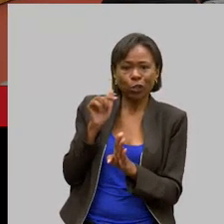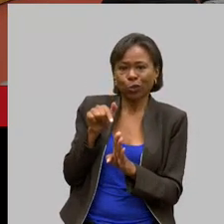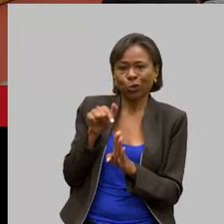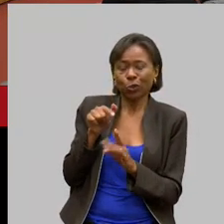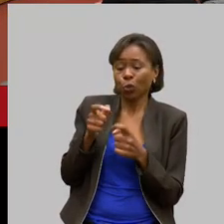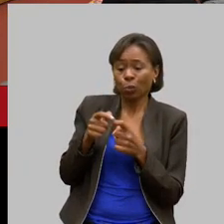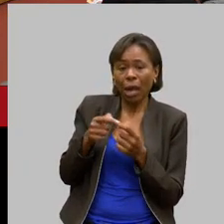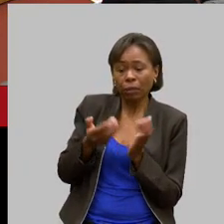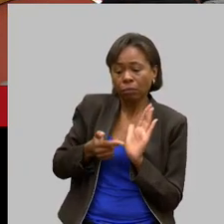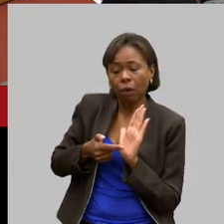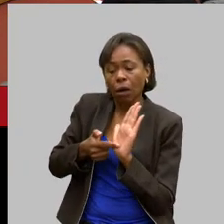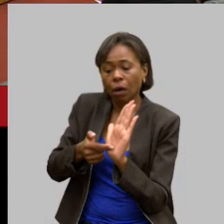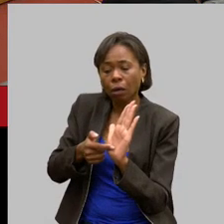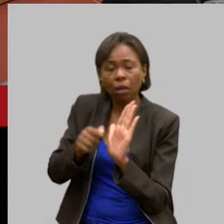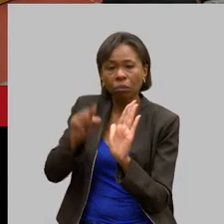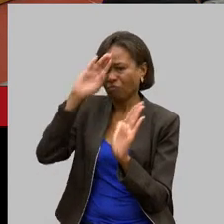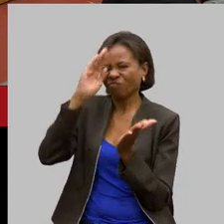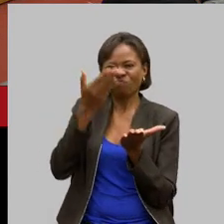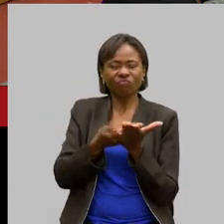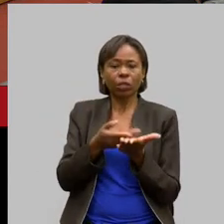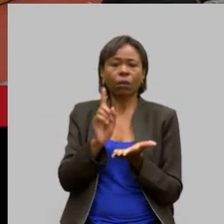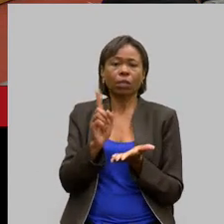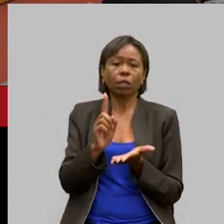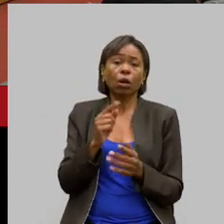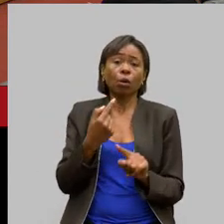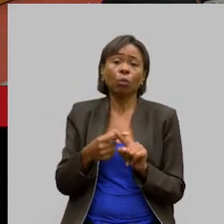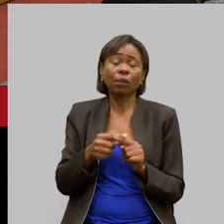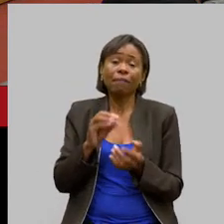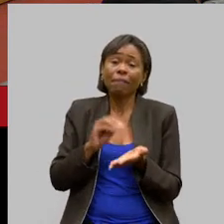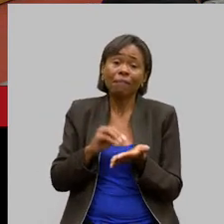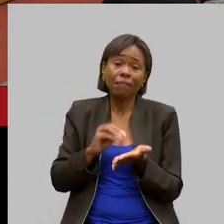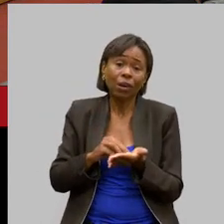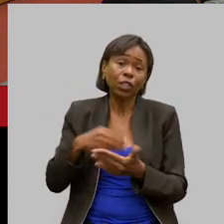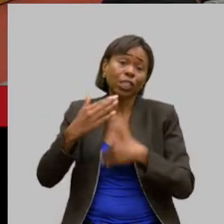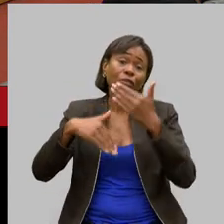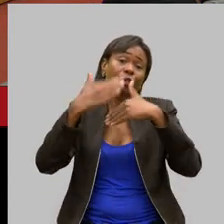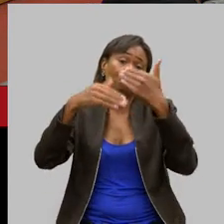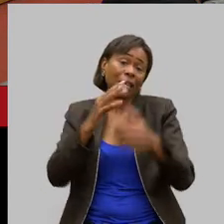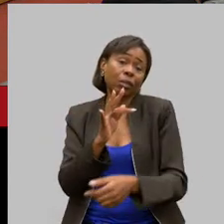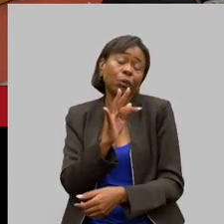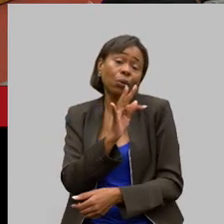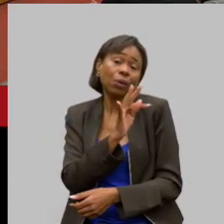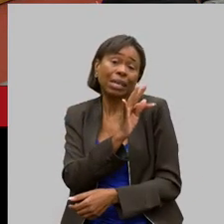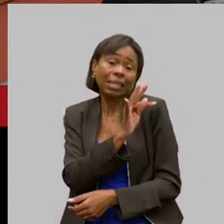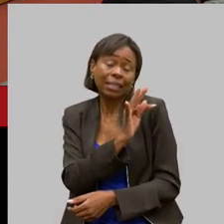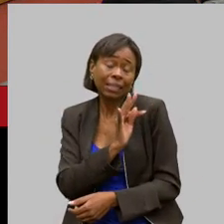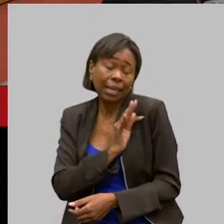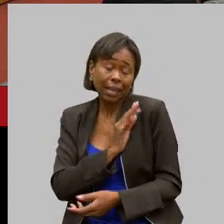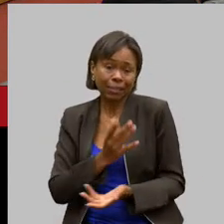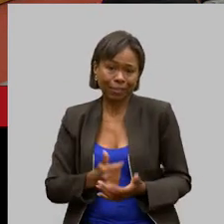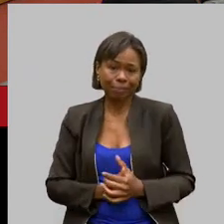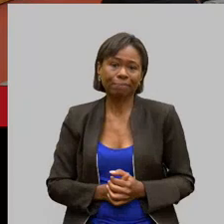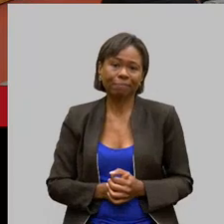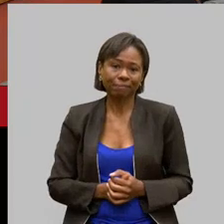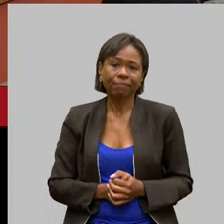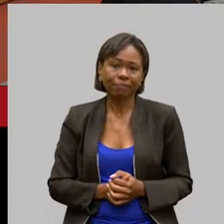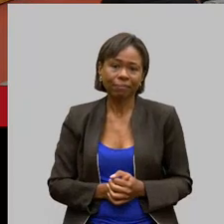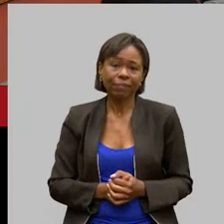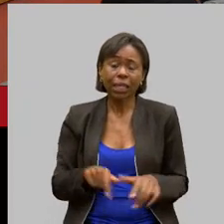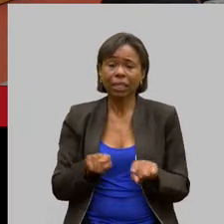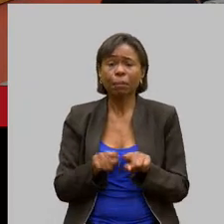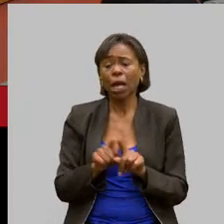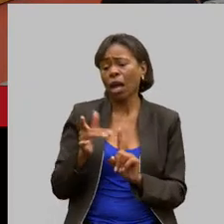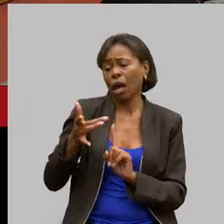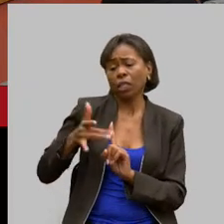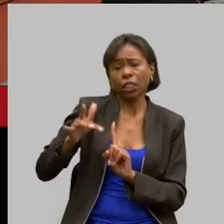conhecimento da possibilidade de desenvolvimento das dos potenciais do autista e negativas capacitistas por